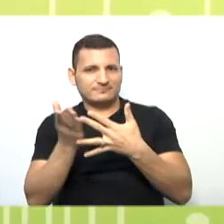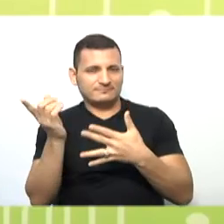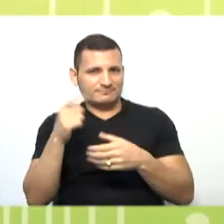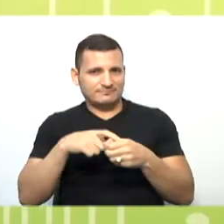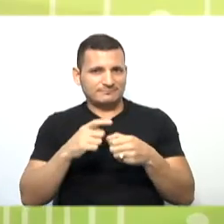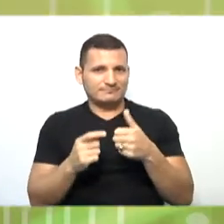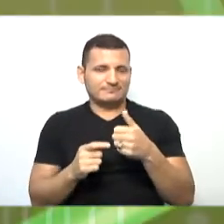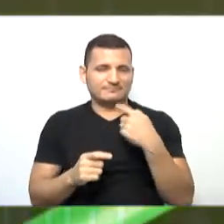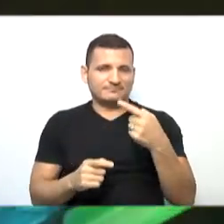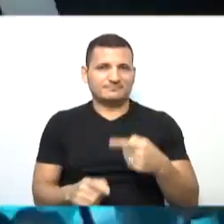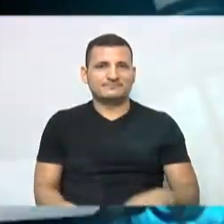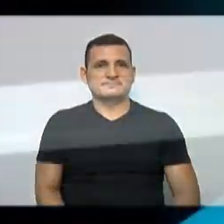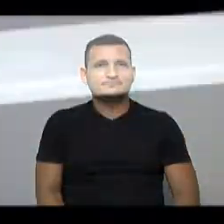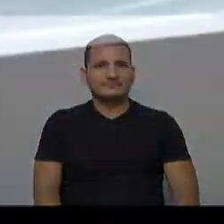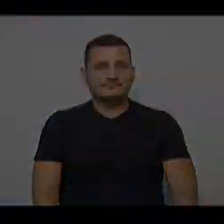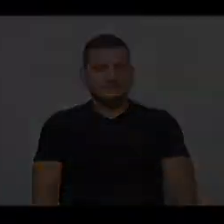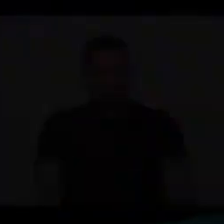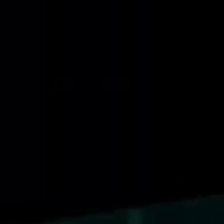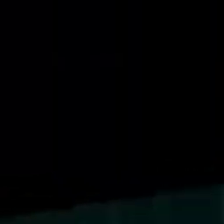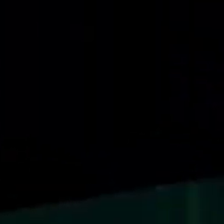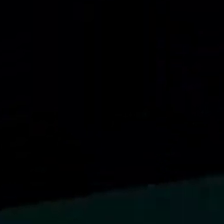Até!